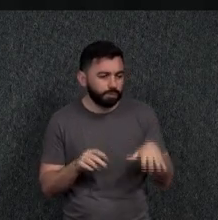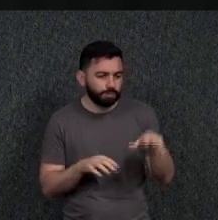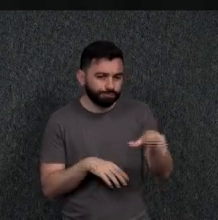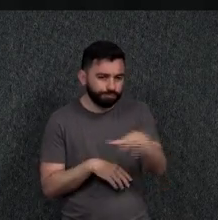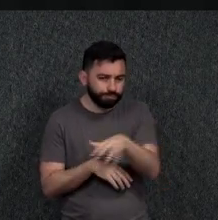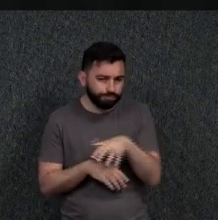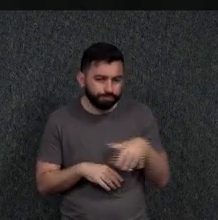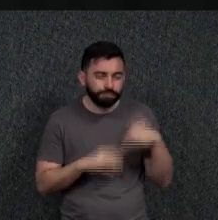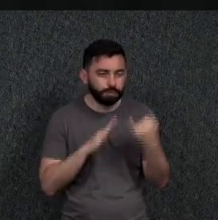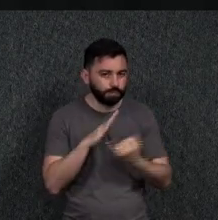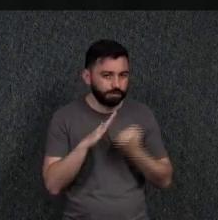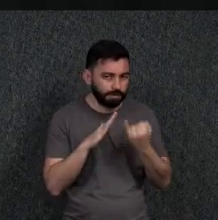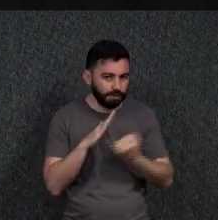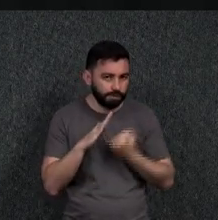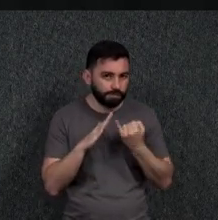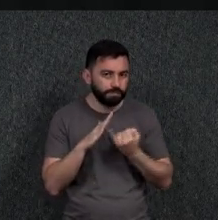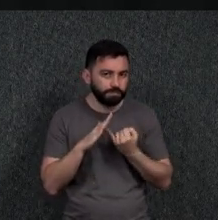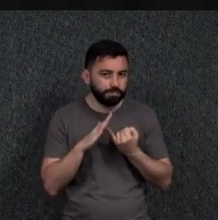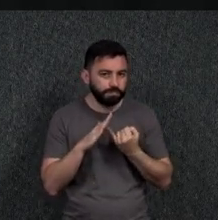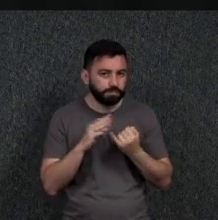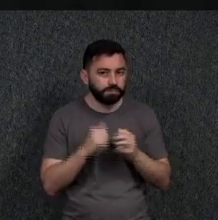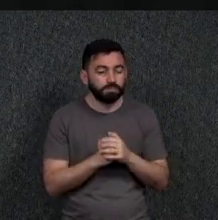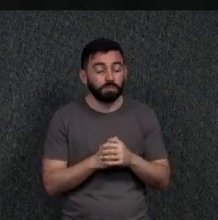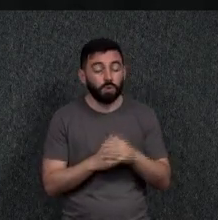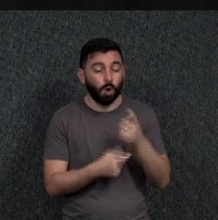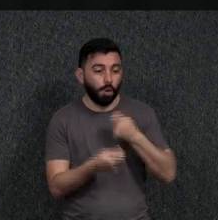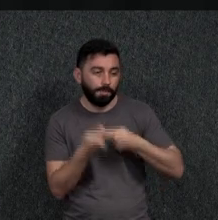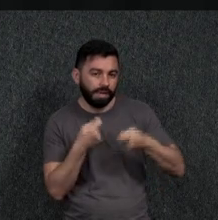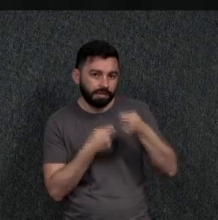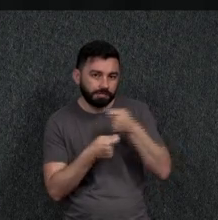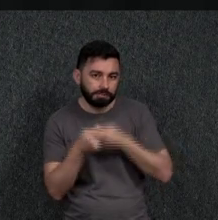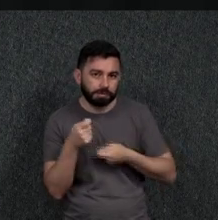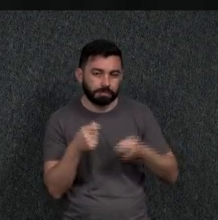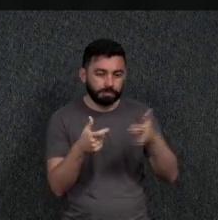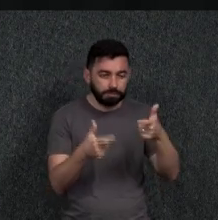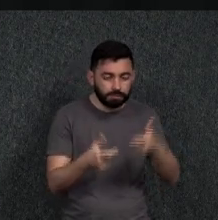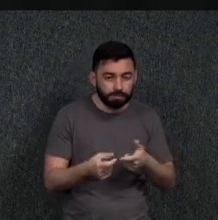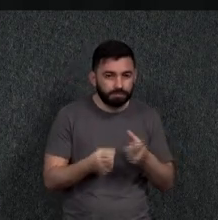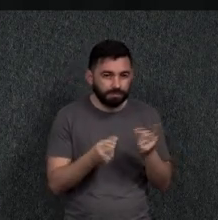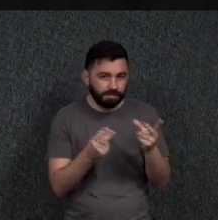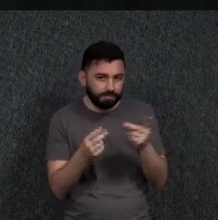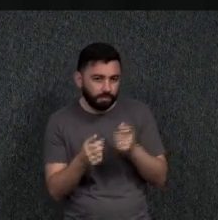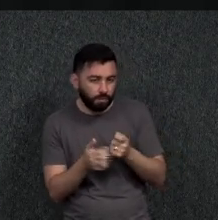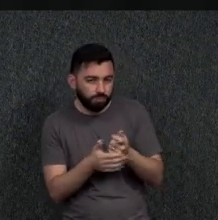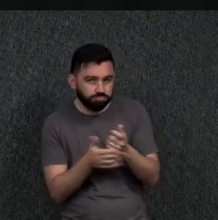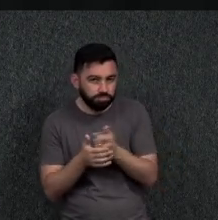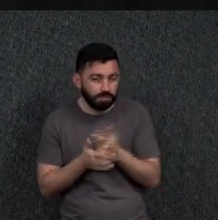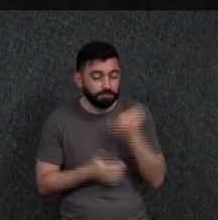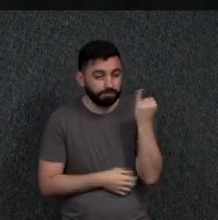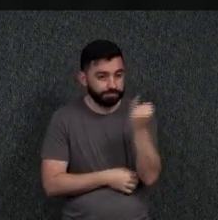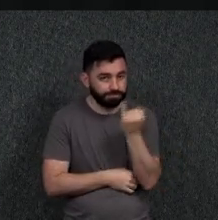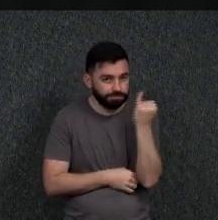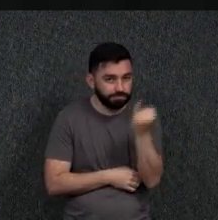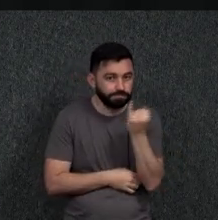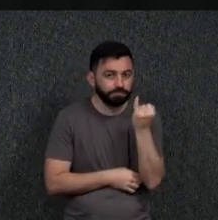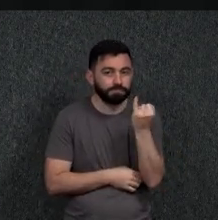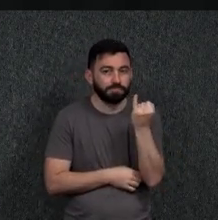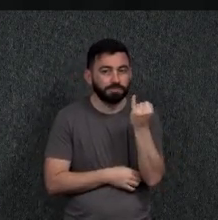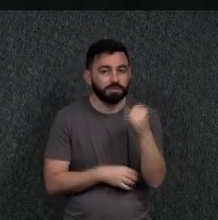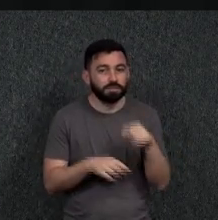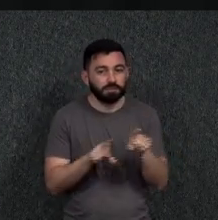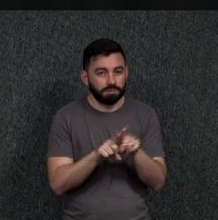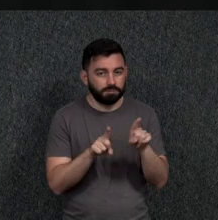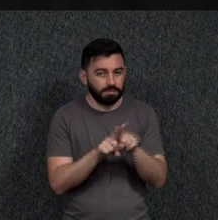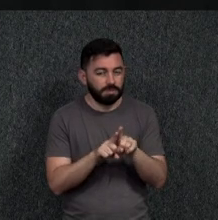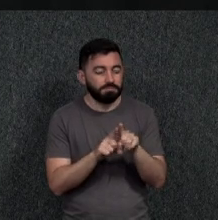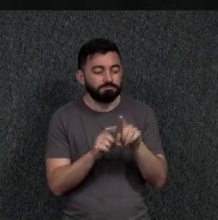para concretizar importantes obras e pleitos regionais.